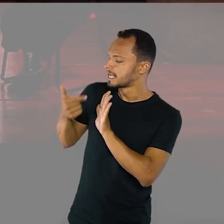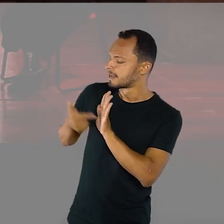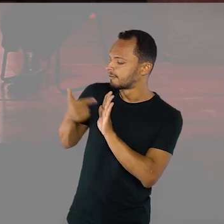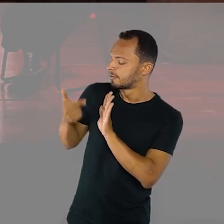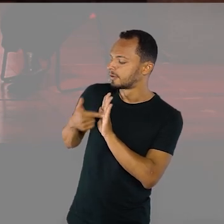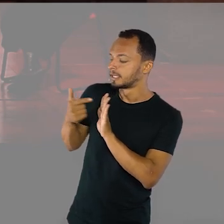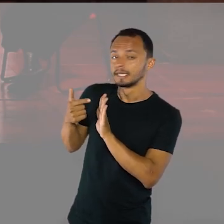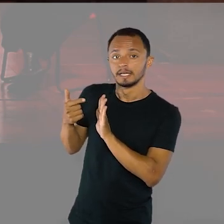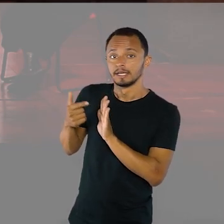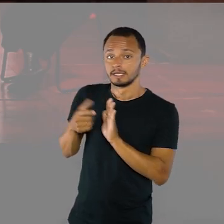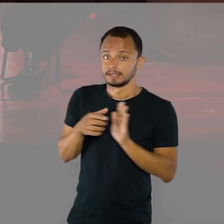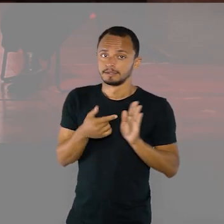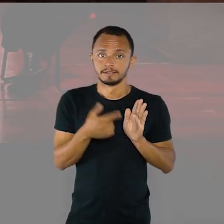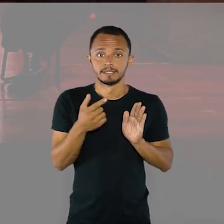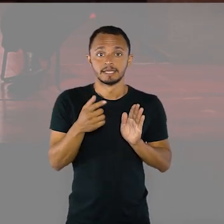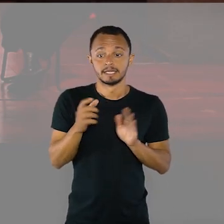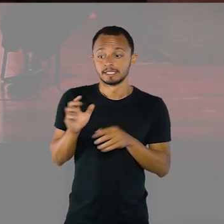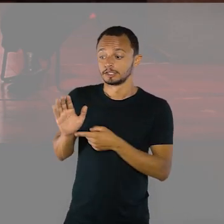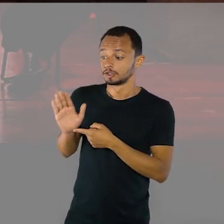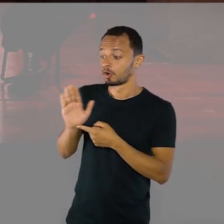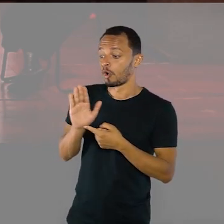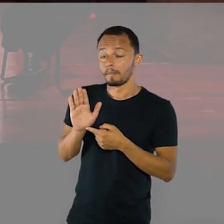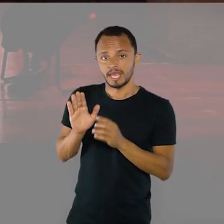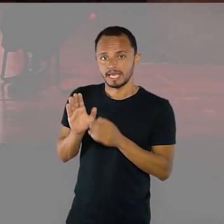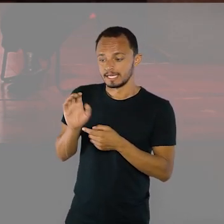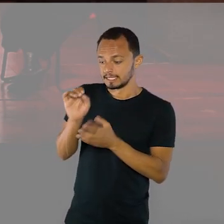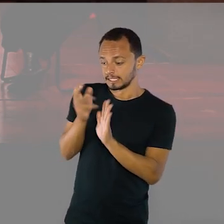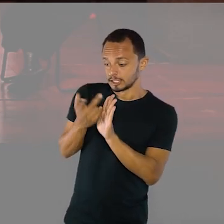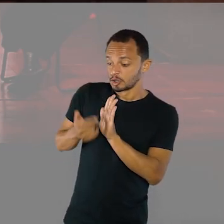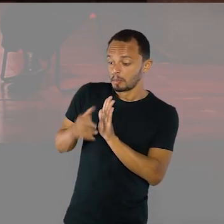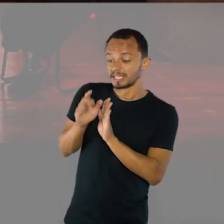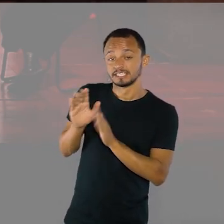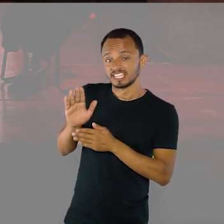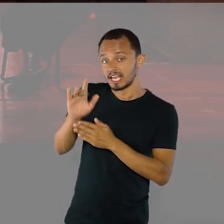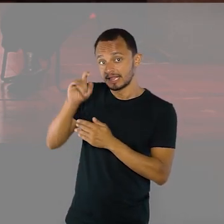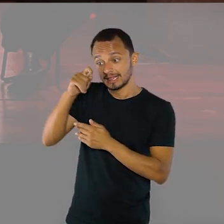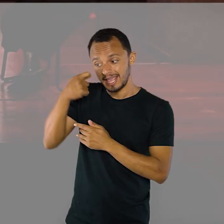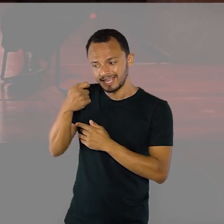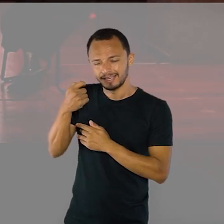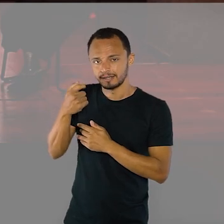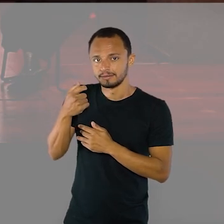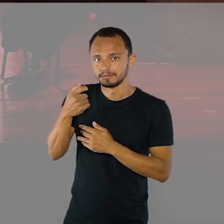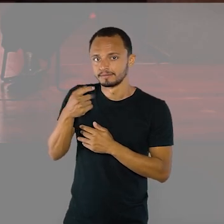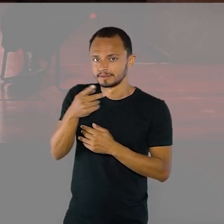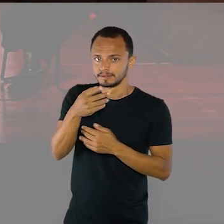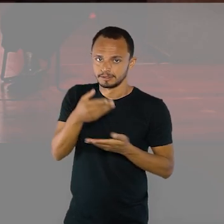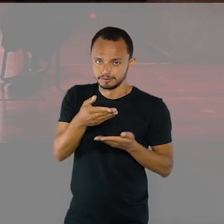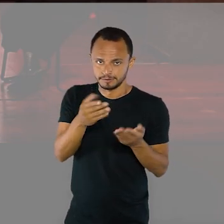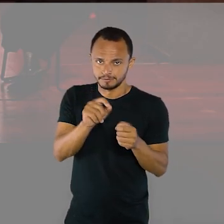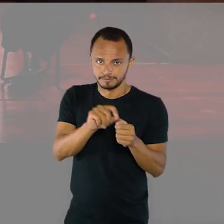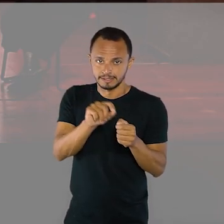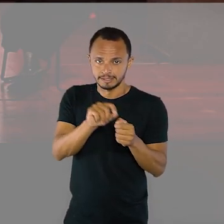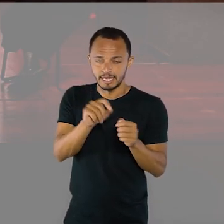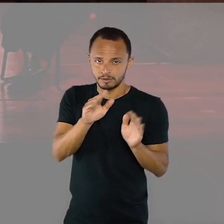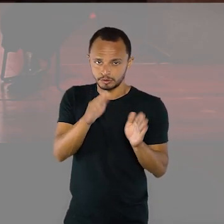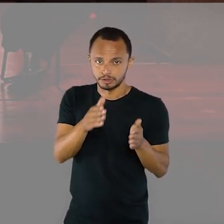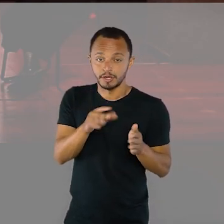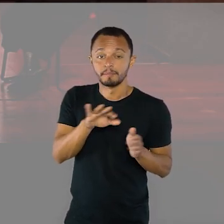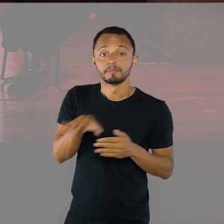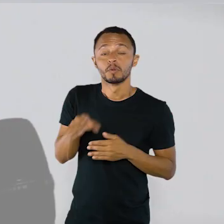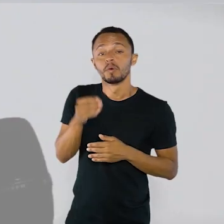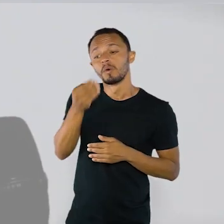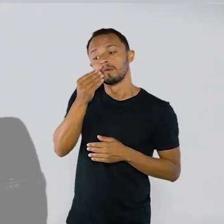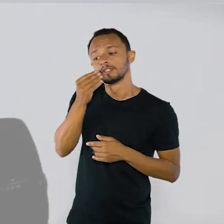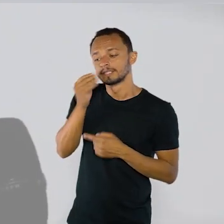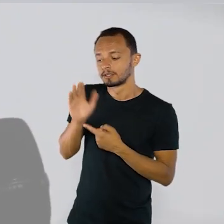Enciclopédia Negra, que vocês fizeram, você acha que não está acontecendo uma sequência de livros que estão mostrando cada